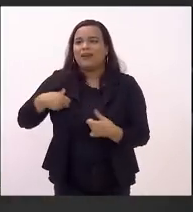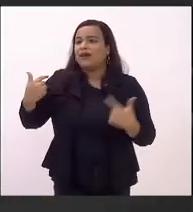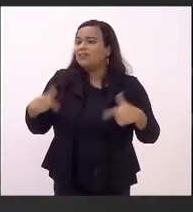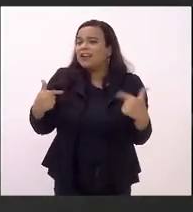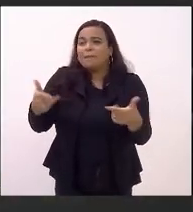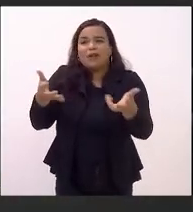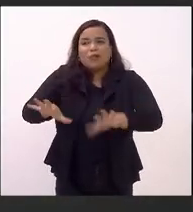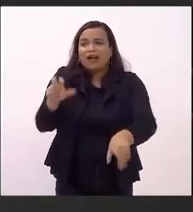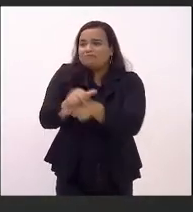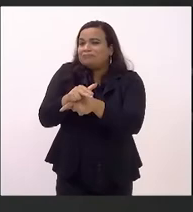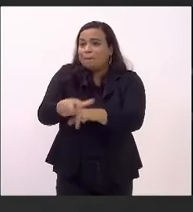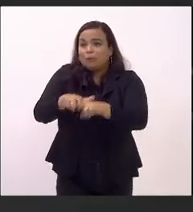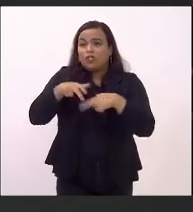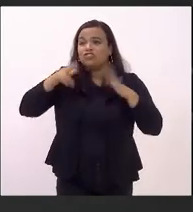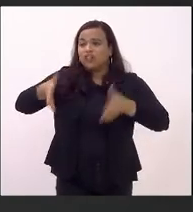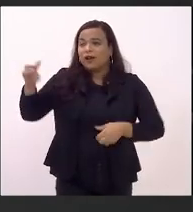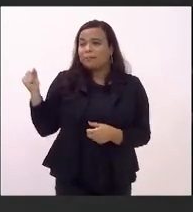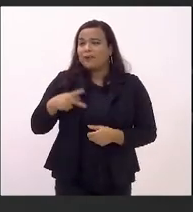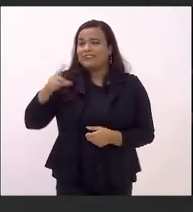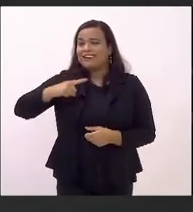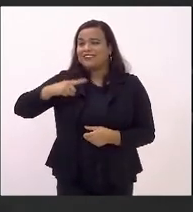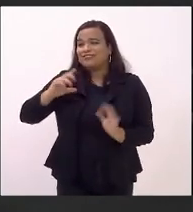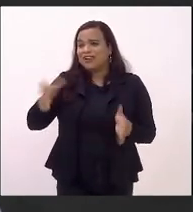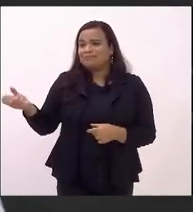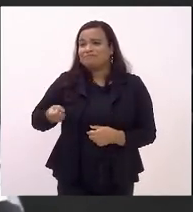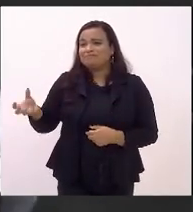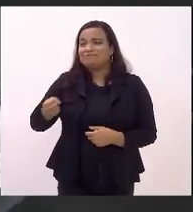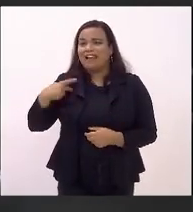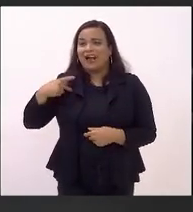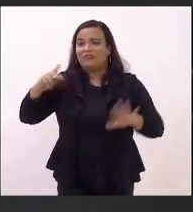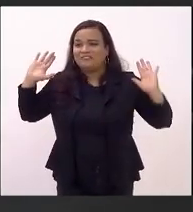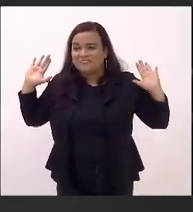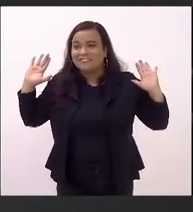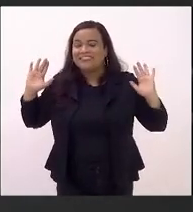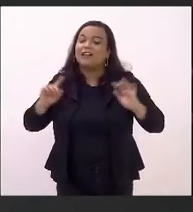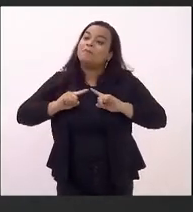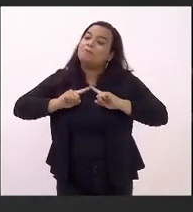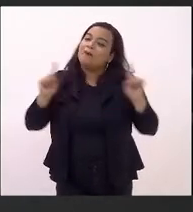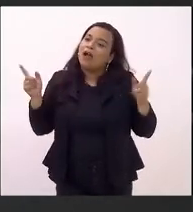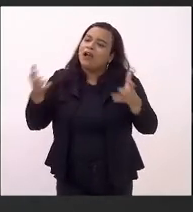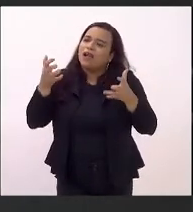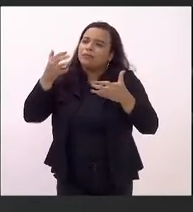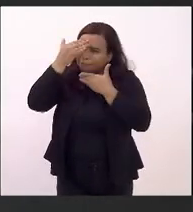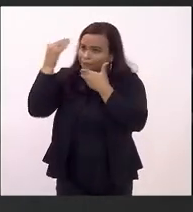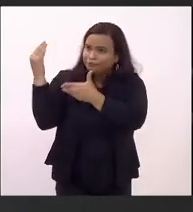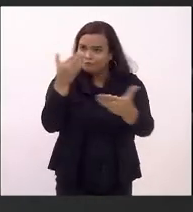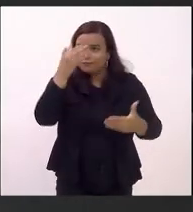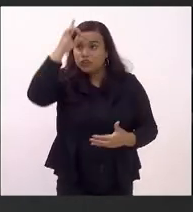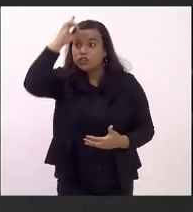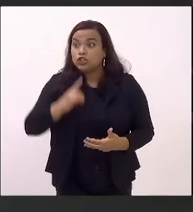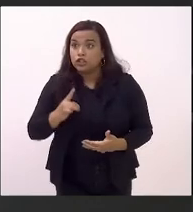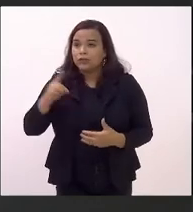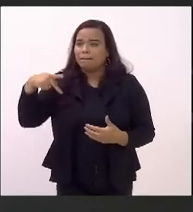público aposentado. Então, mas eu quero agradecer muito a direção do PDT,